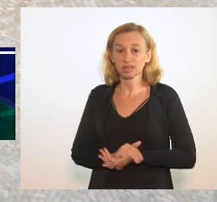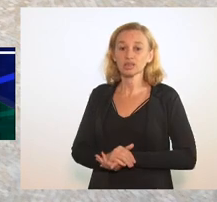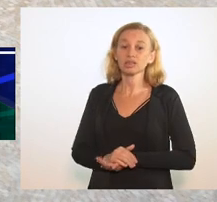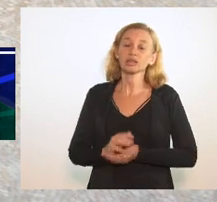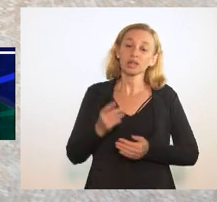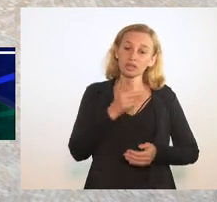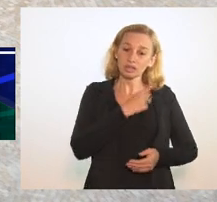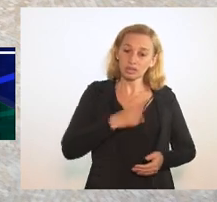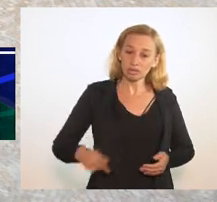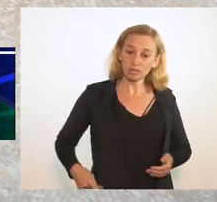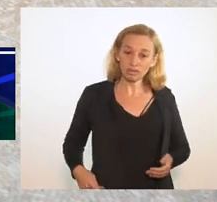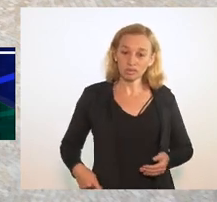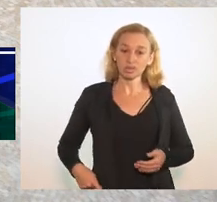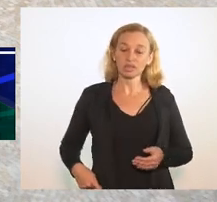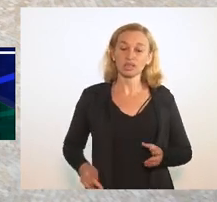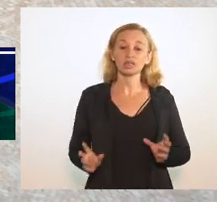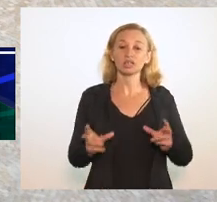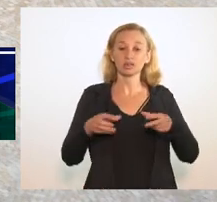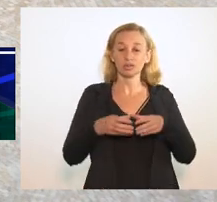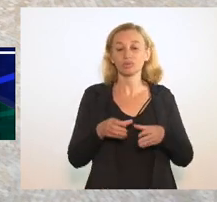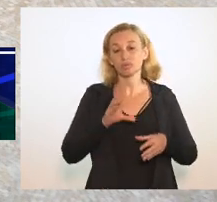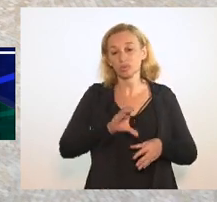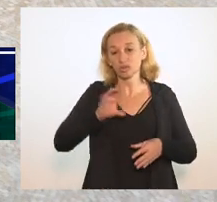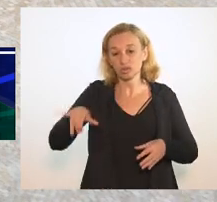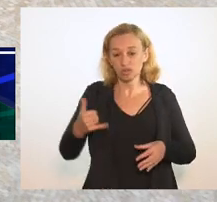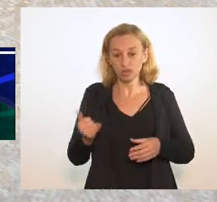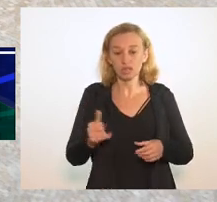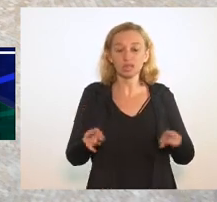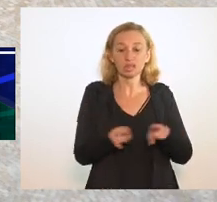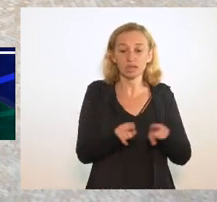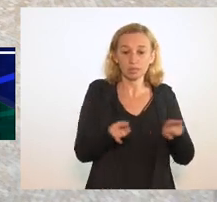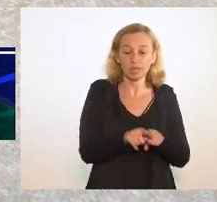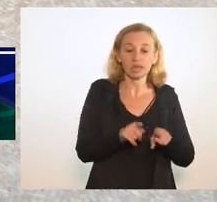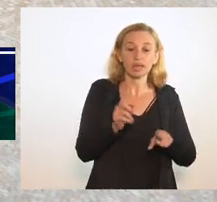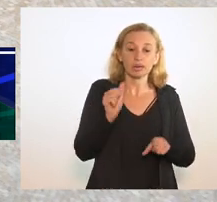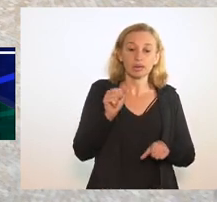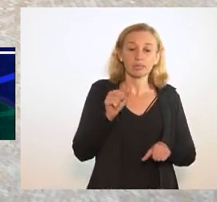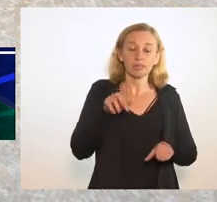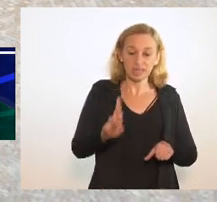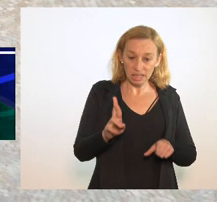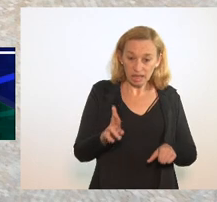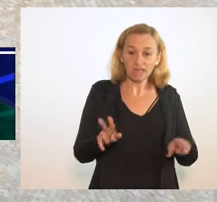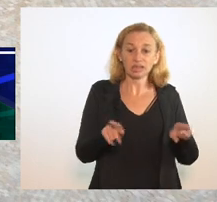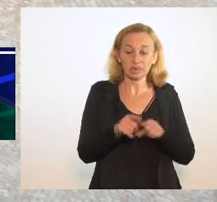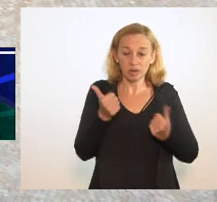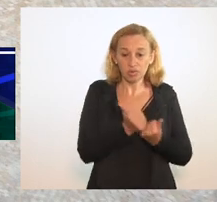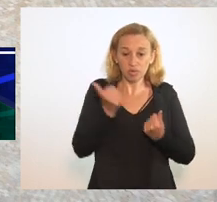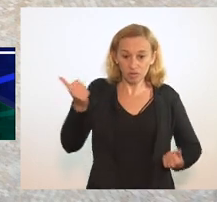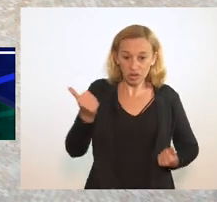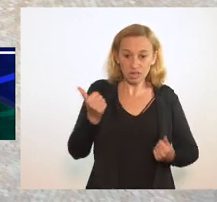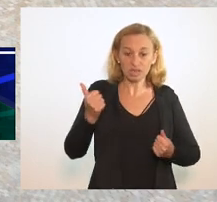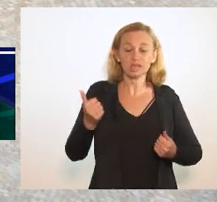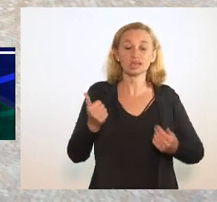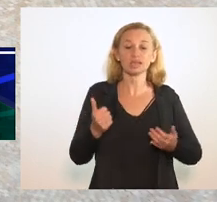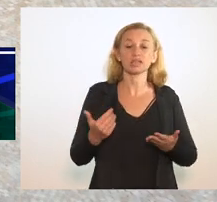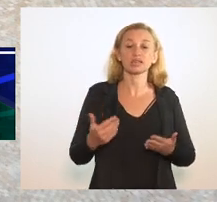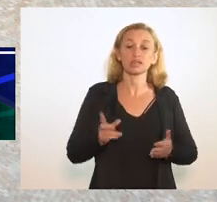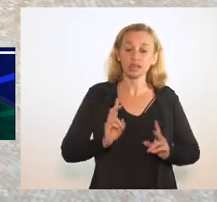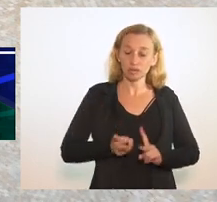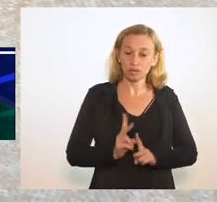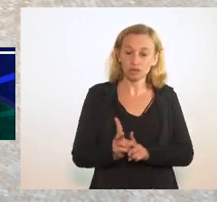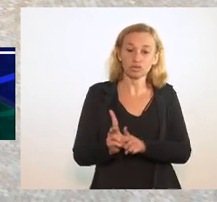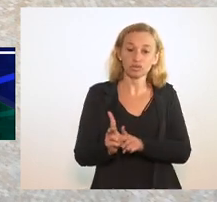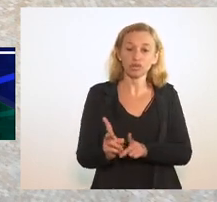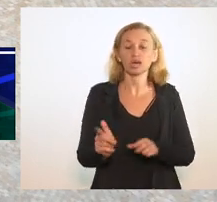presidente da Comissão de Constituição e Justiça, deputado Rodrigo Bacelaro, vice, e os demais membros, titulares e suplentes, que certamente darão